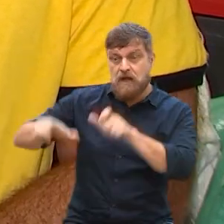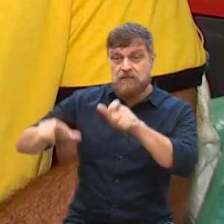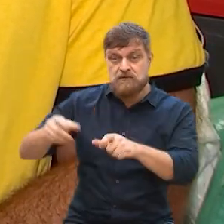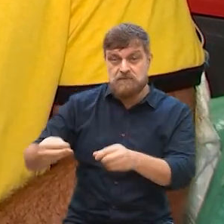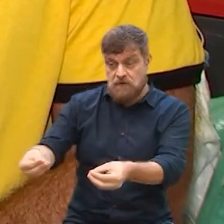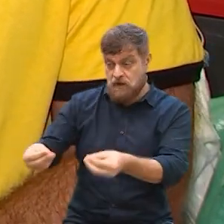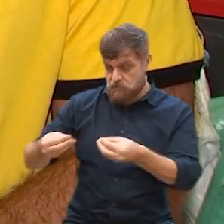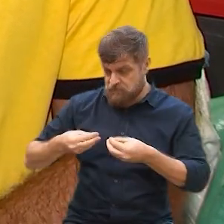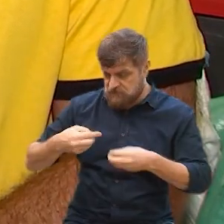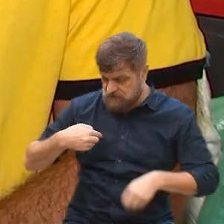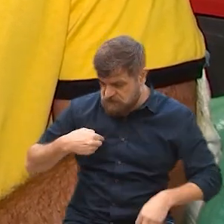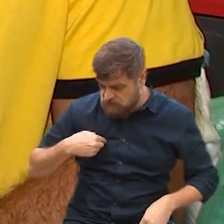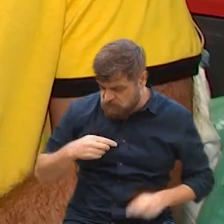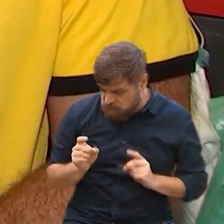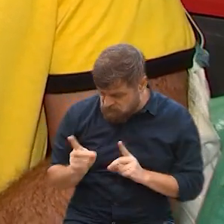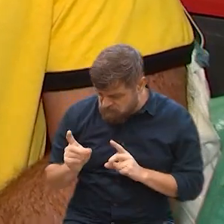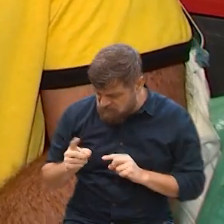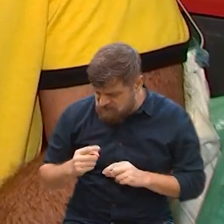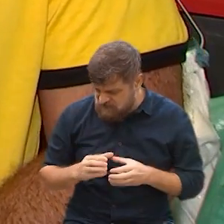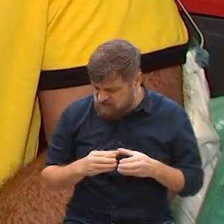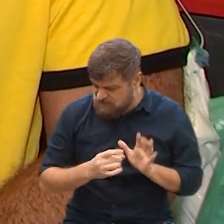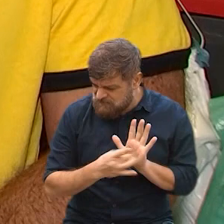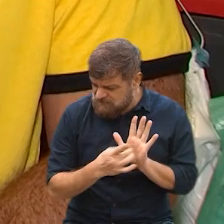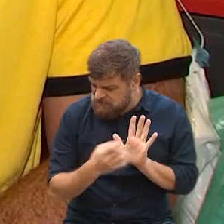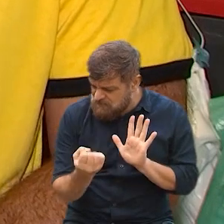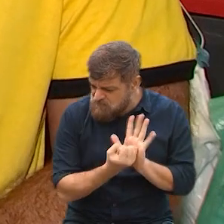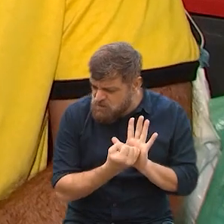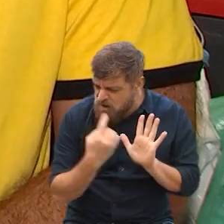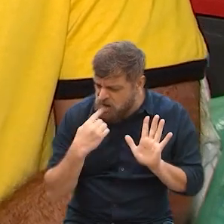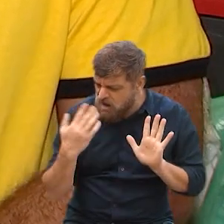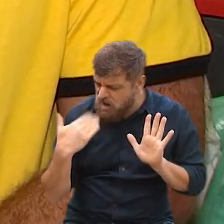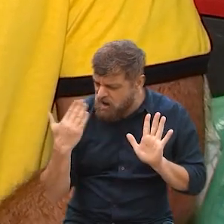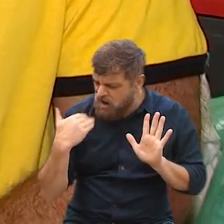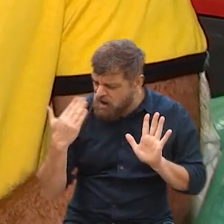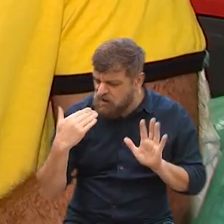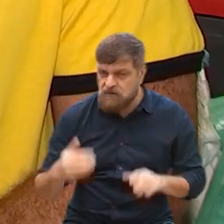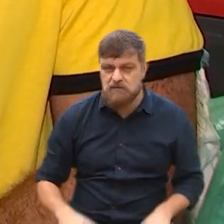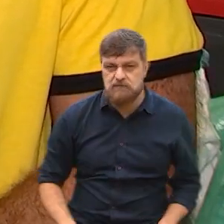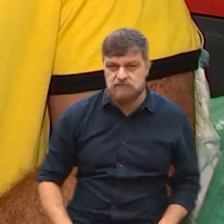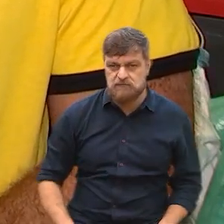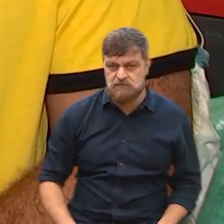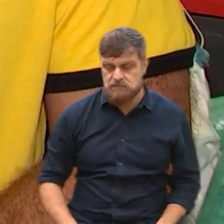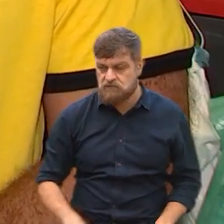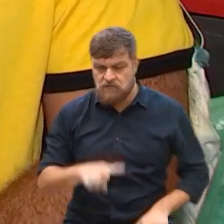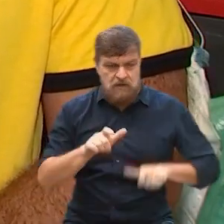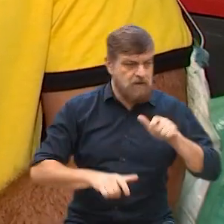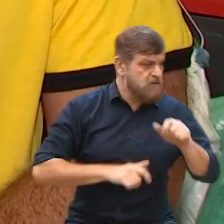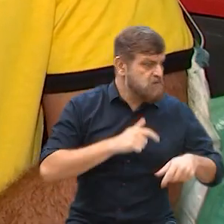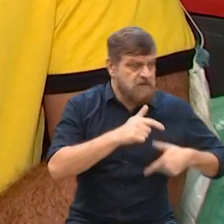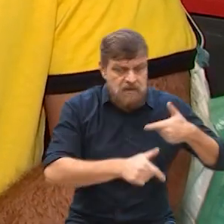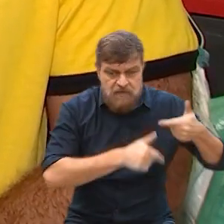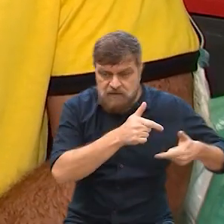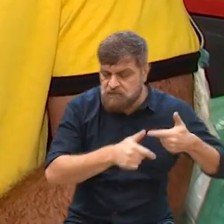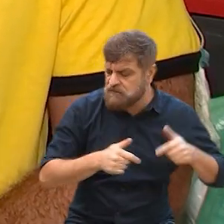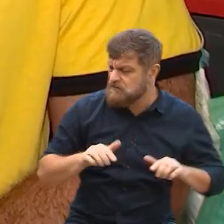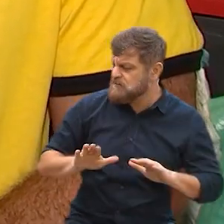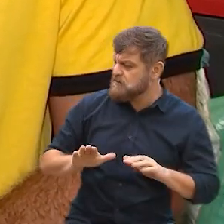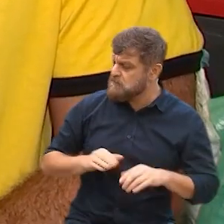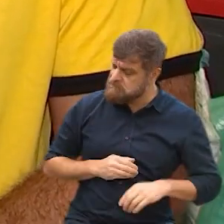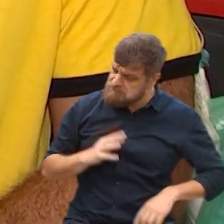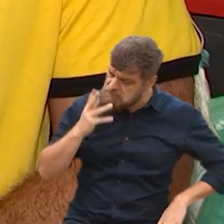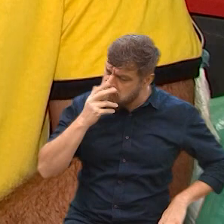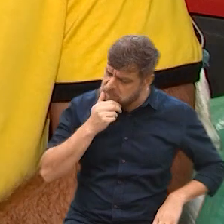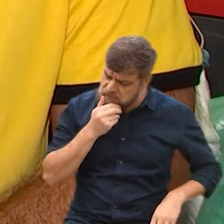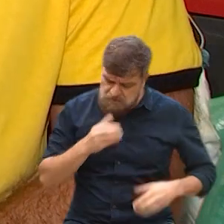oferecer. Vieram me oferecer o produto, aquela correria, o pessoal atendendo, achei bonito